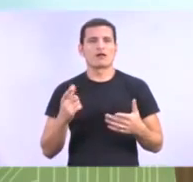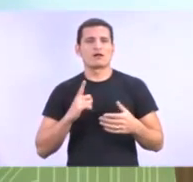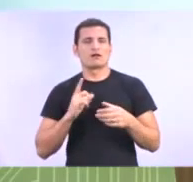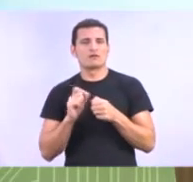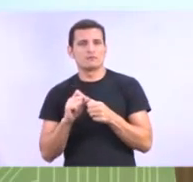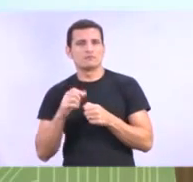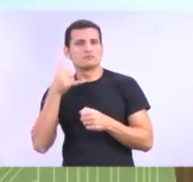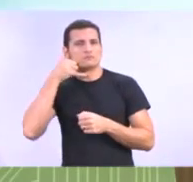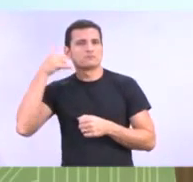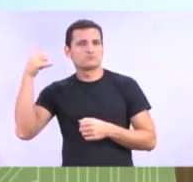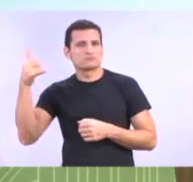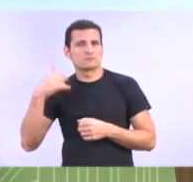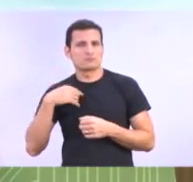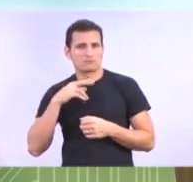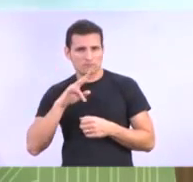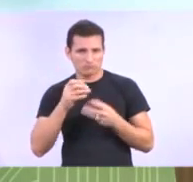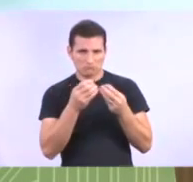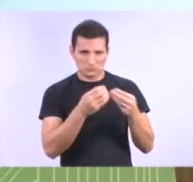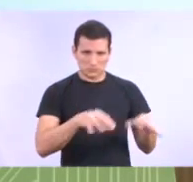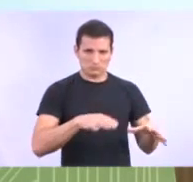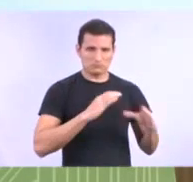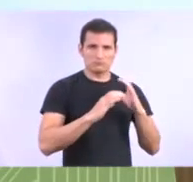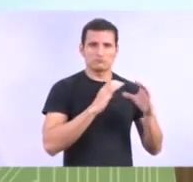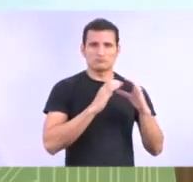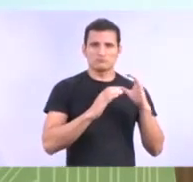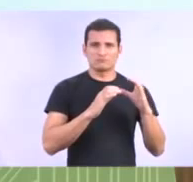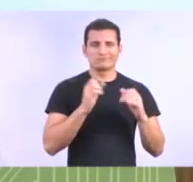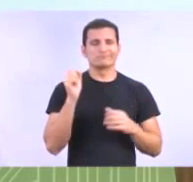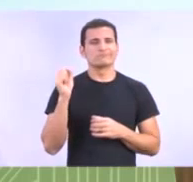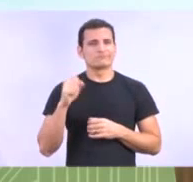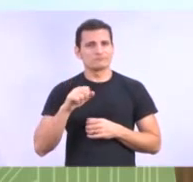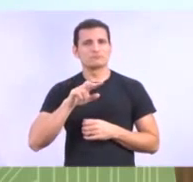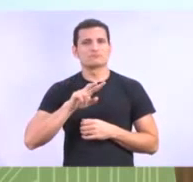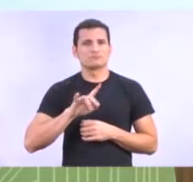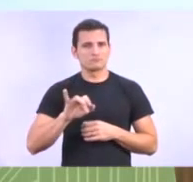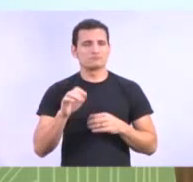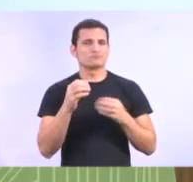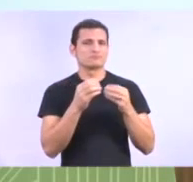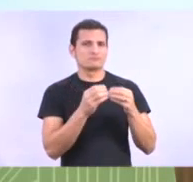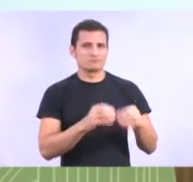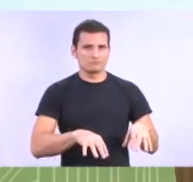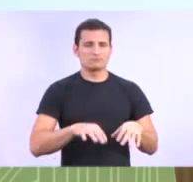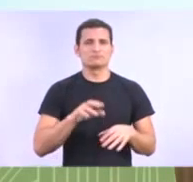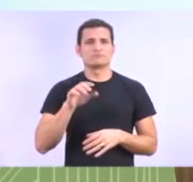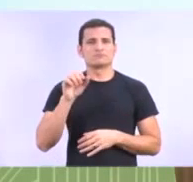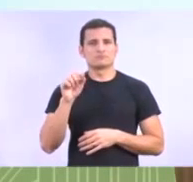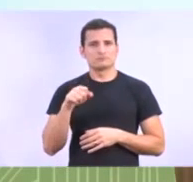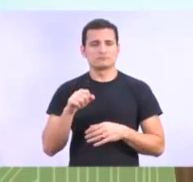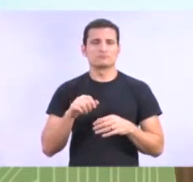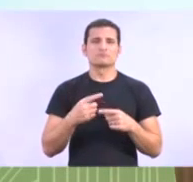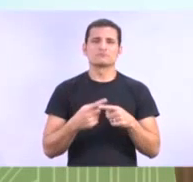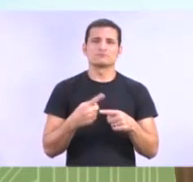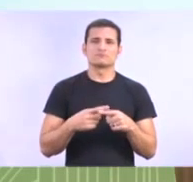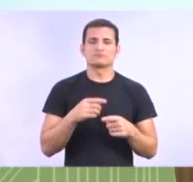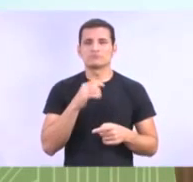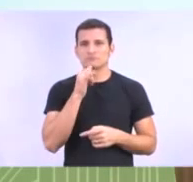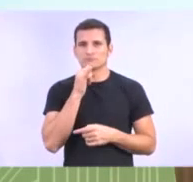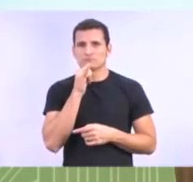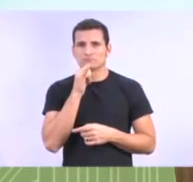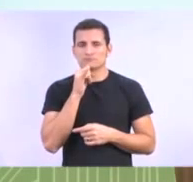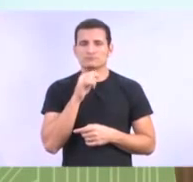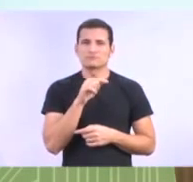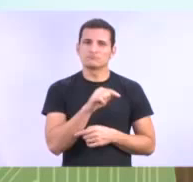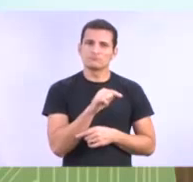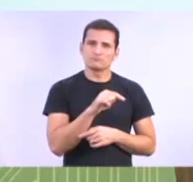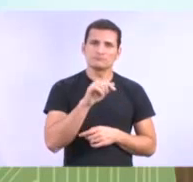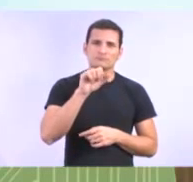ligação telefônica, eu vou prejudicar minha comunicação? Sim, vai prejudicar. Por quê? Qual era o impacto, por exemplo, de um